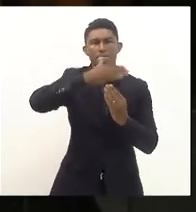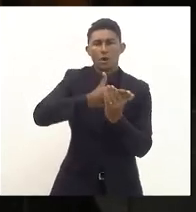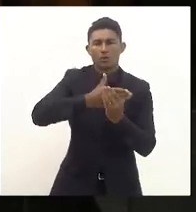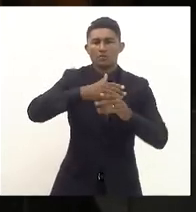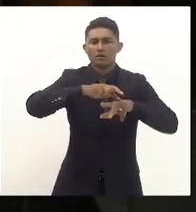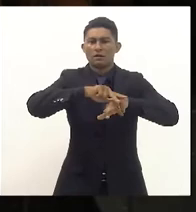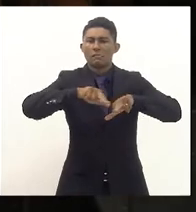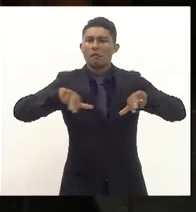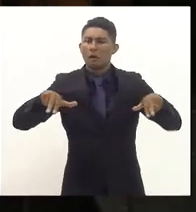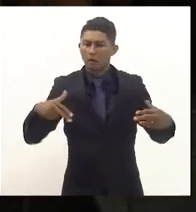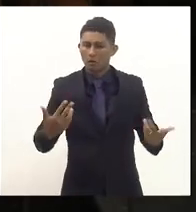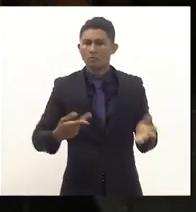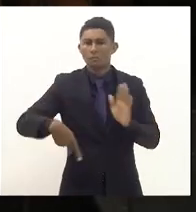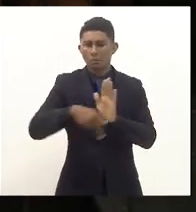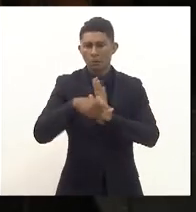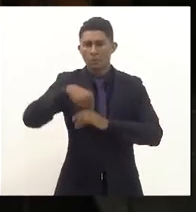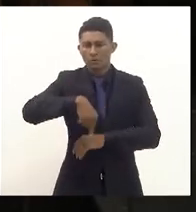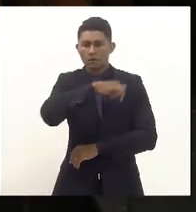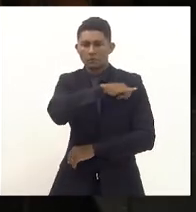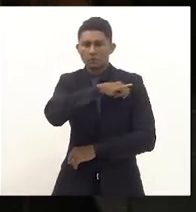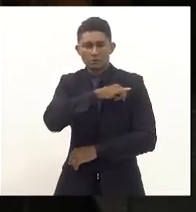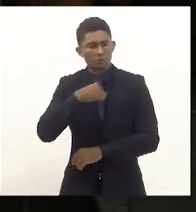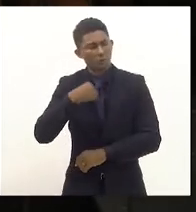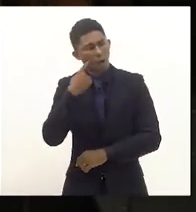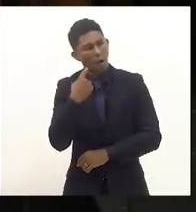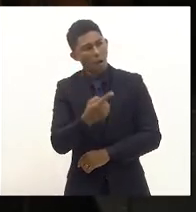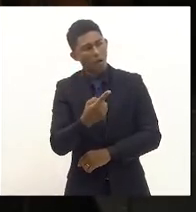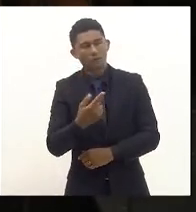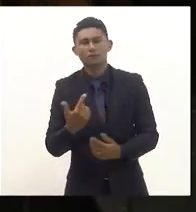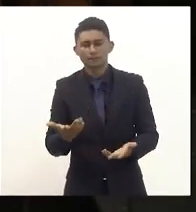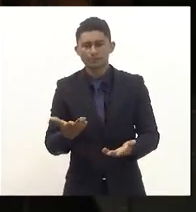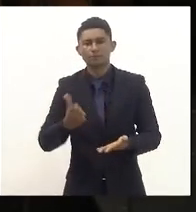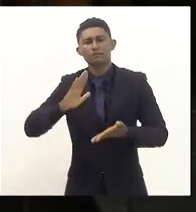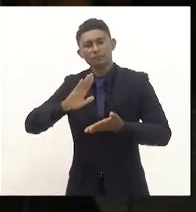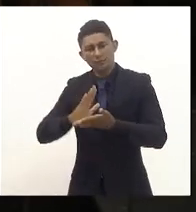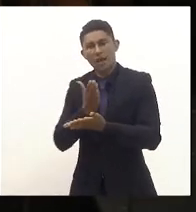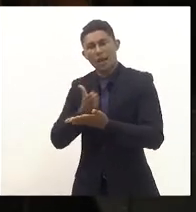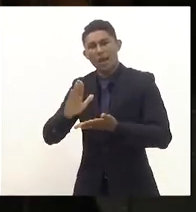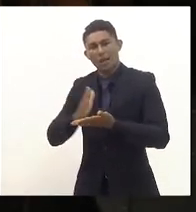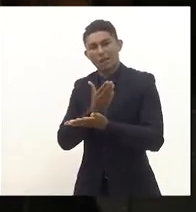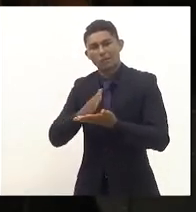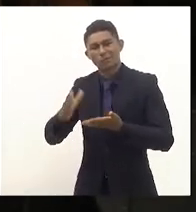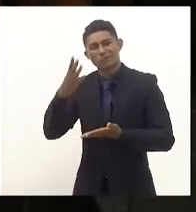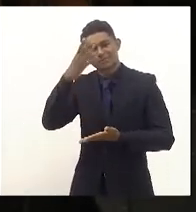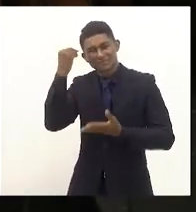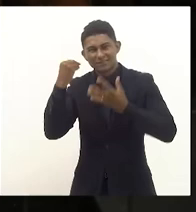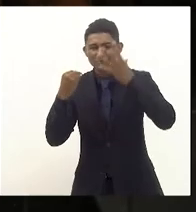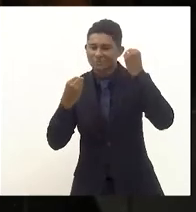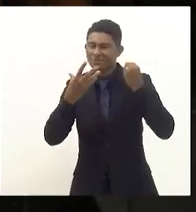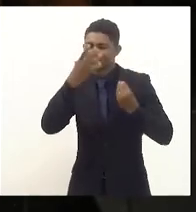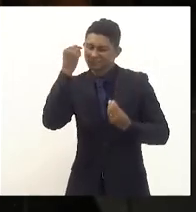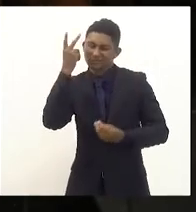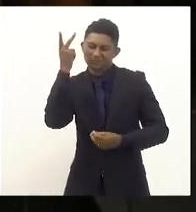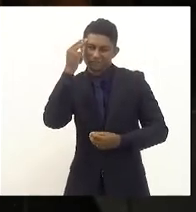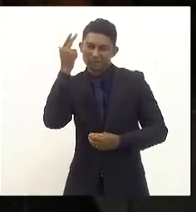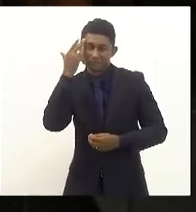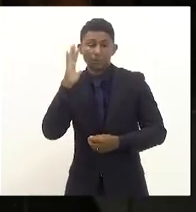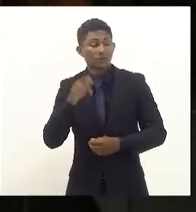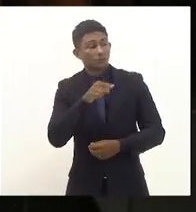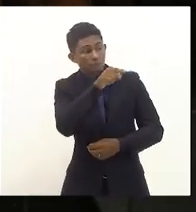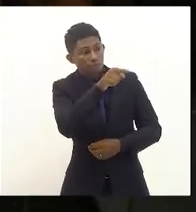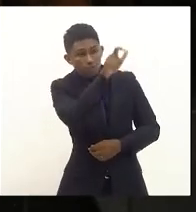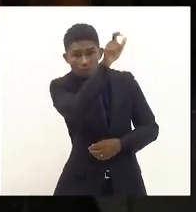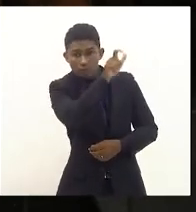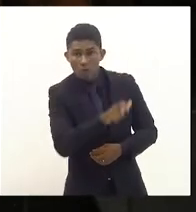relevante dessa do Estado do Rio de Janeiro pouco sabe ou se recordam a memórias fez esses vai mas vossa